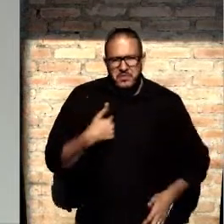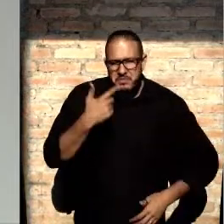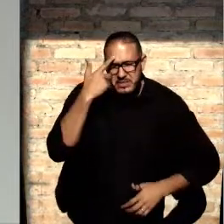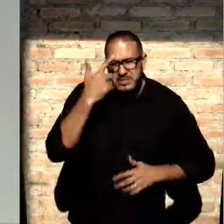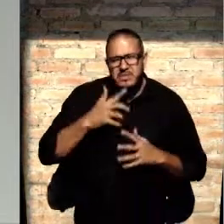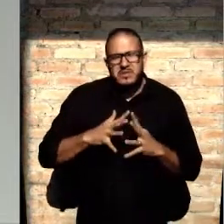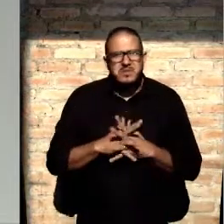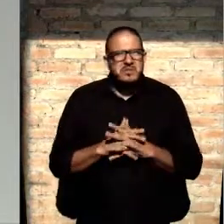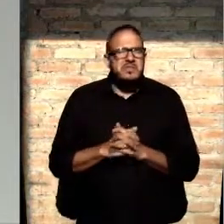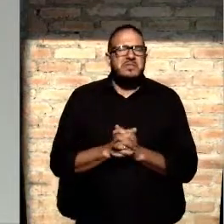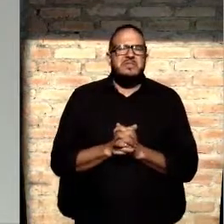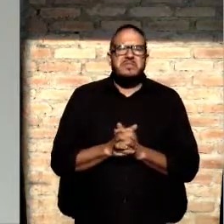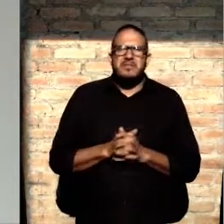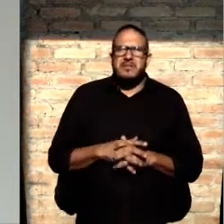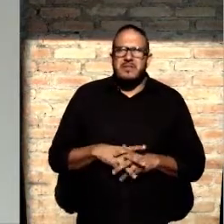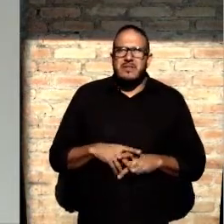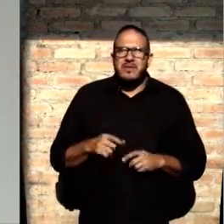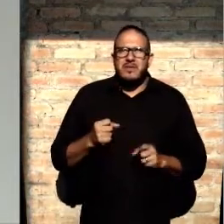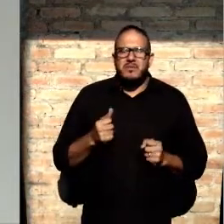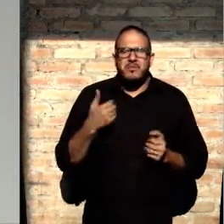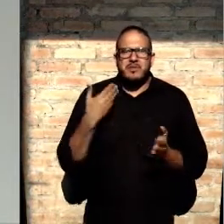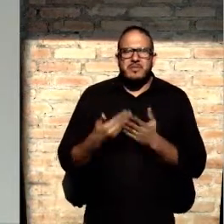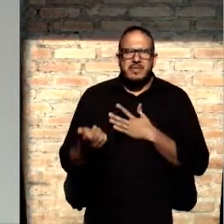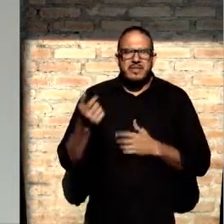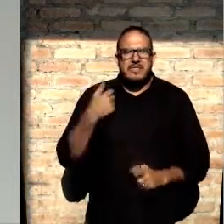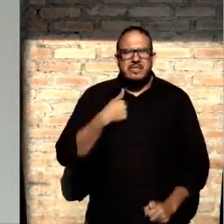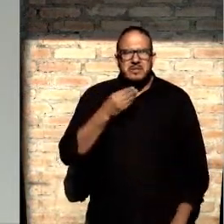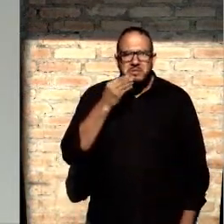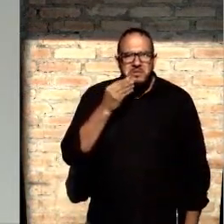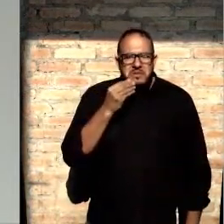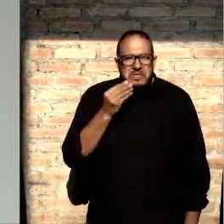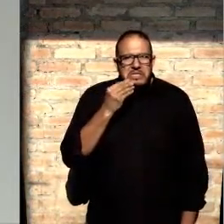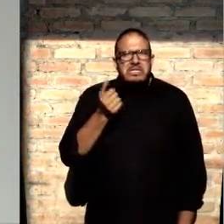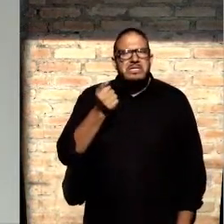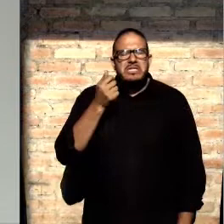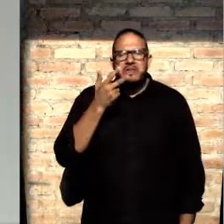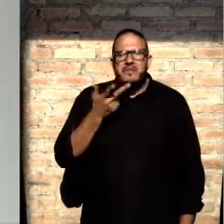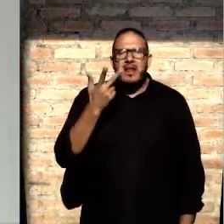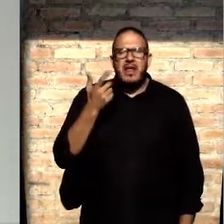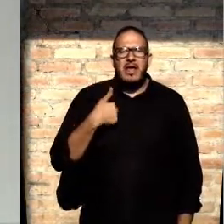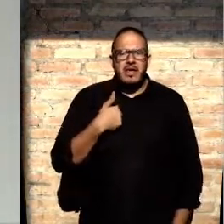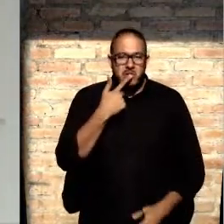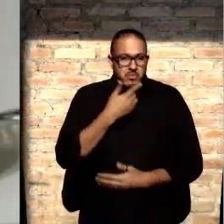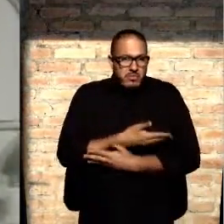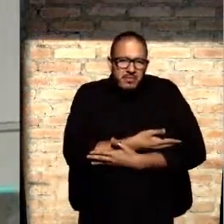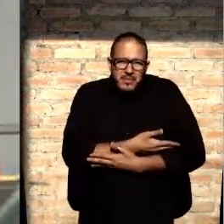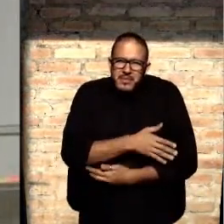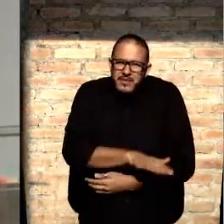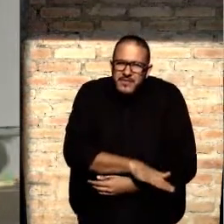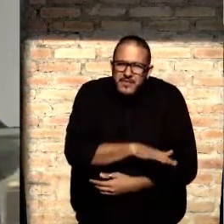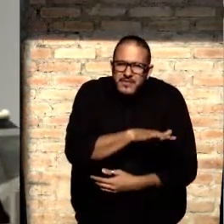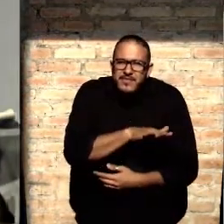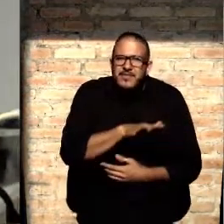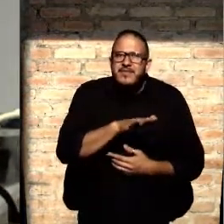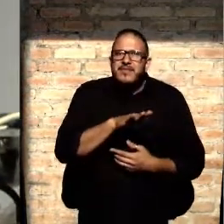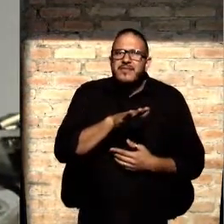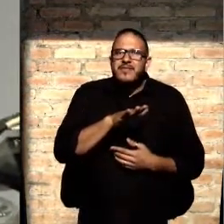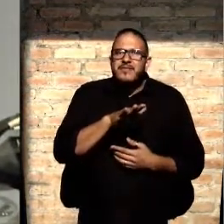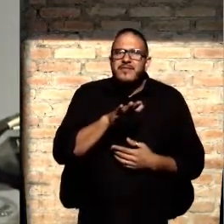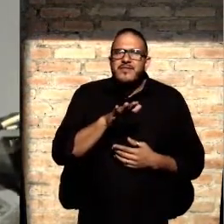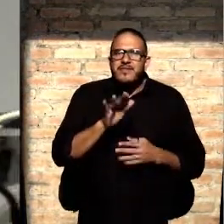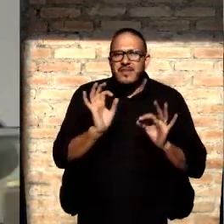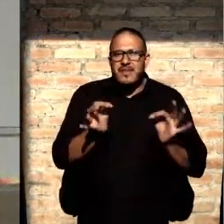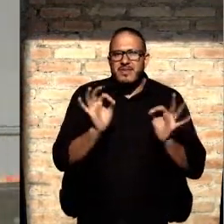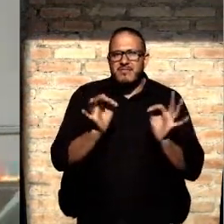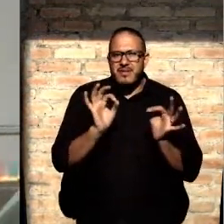que eu não posso perder os recursos essa oportunidade pra falar que a primeira infância é mesmo